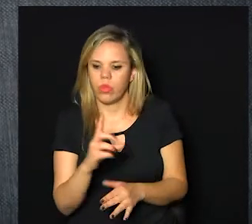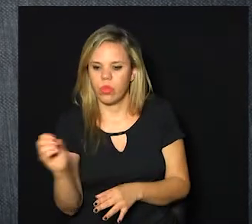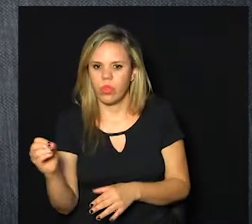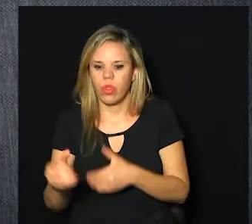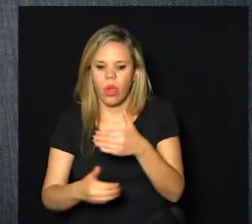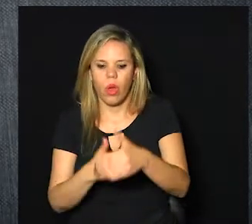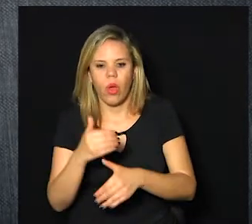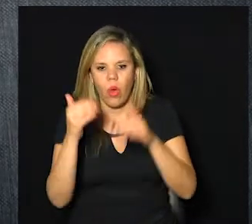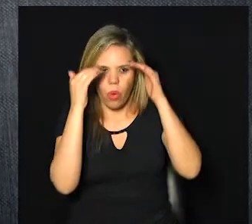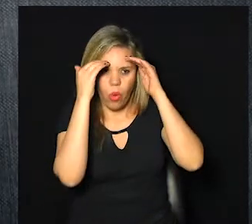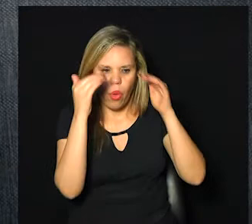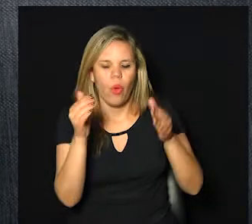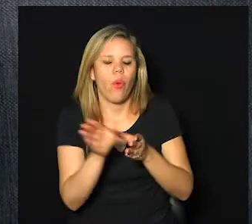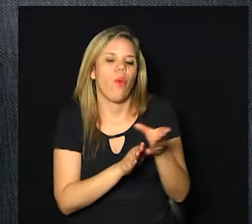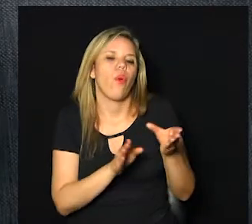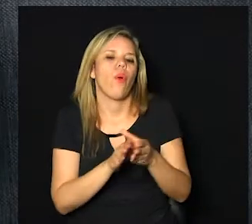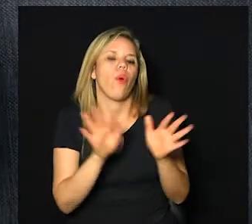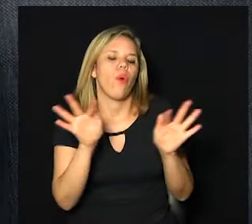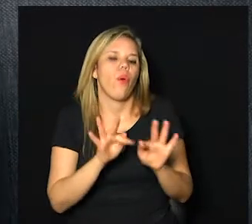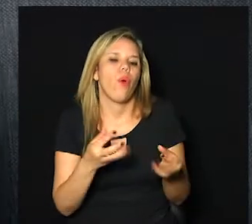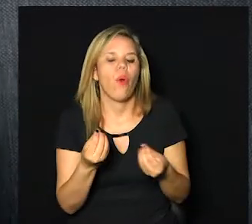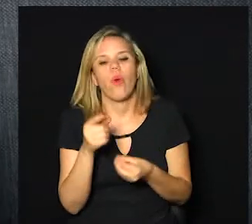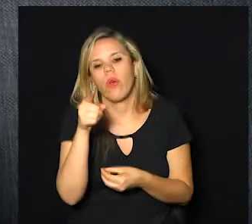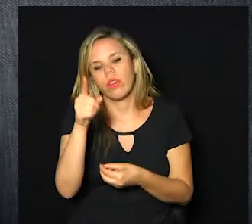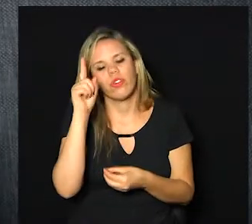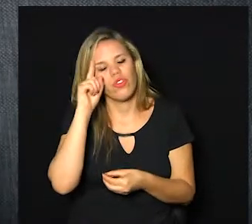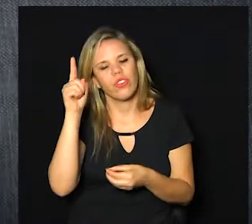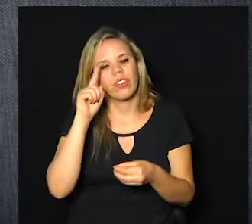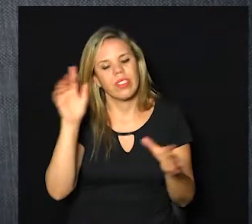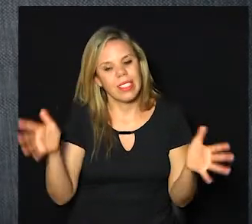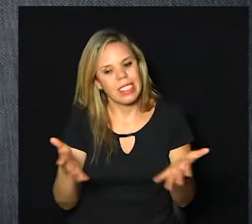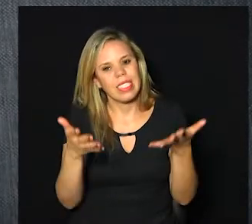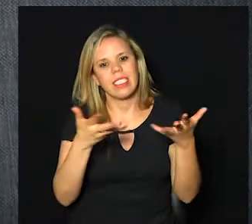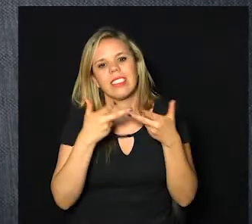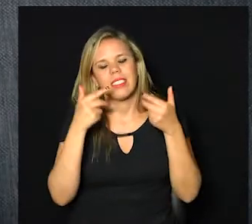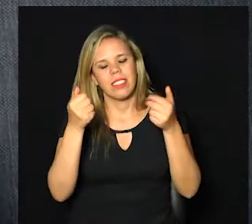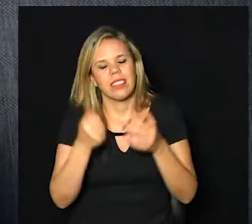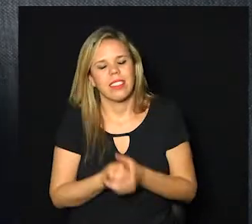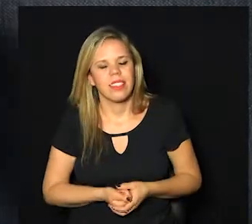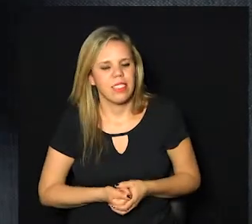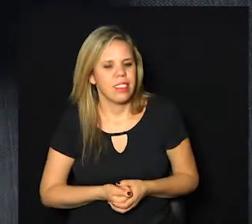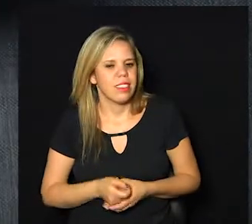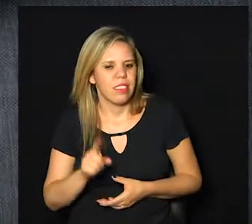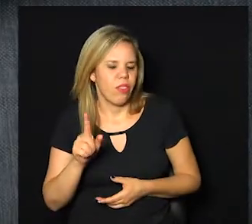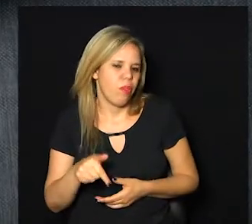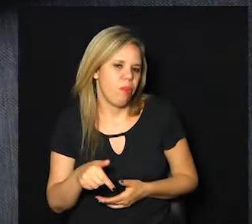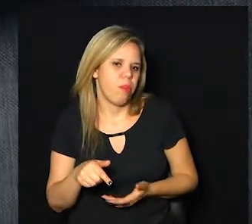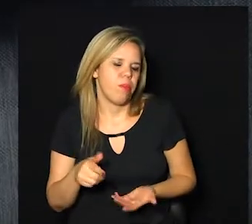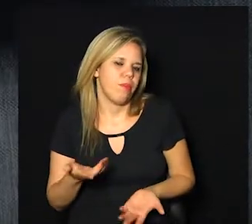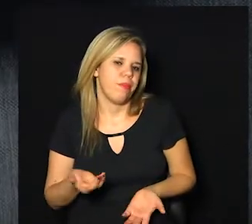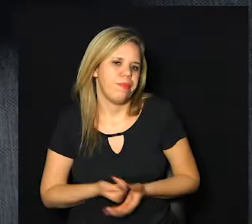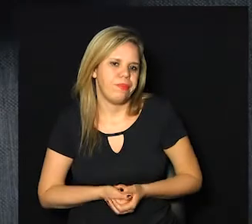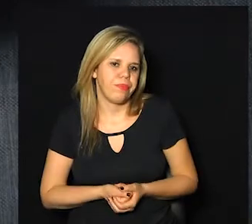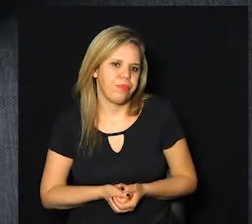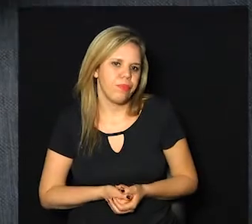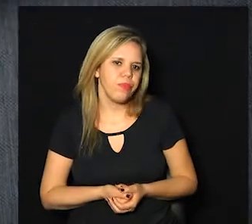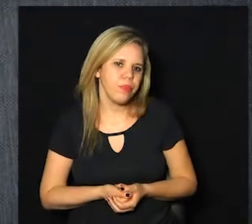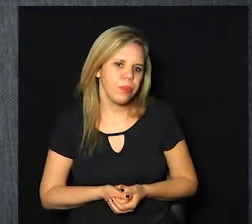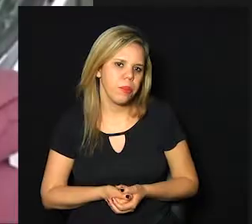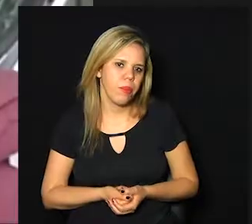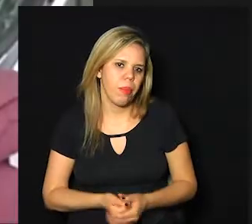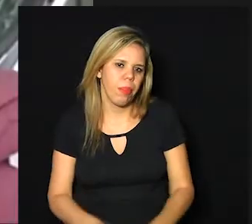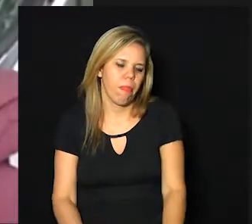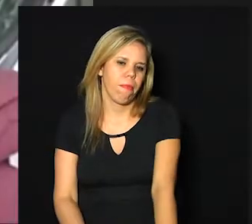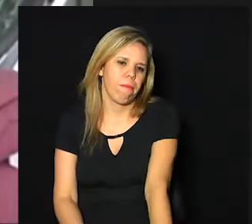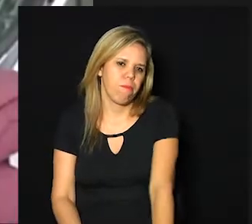você ser feliz, né? Como você tornar o seu dia mais produtivo. E isso é